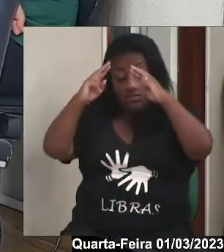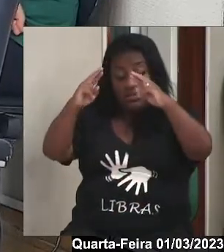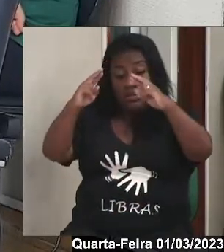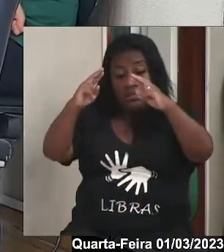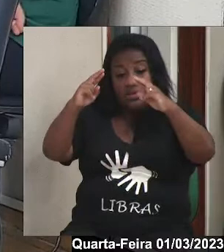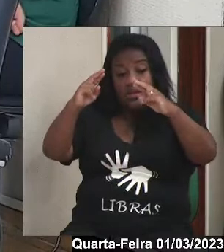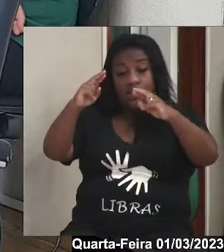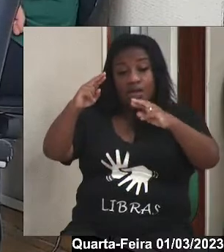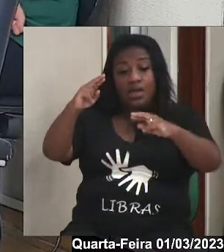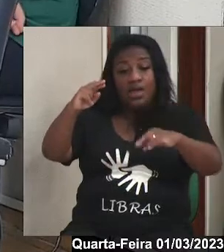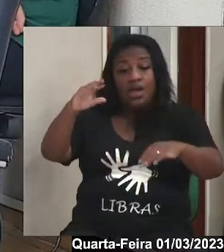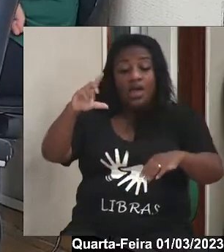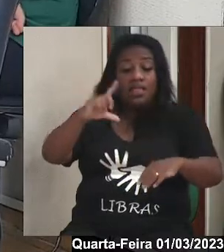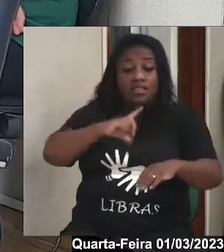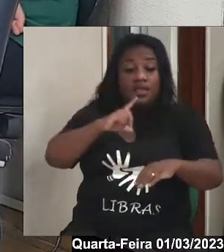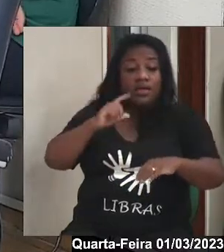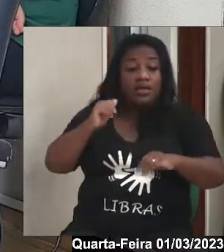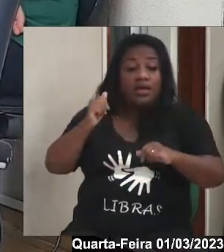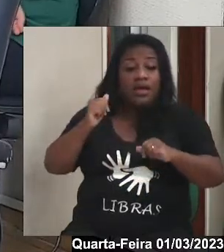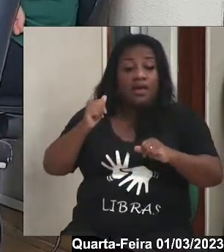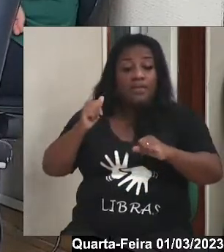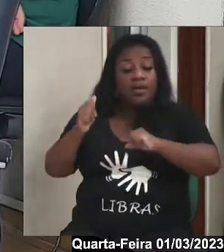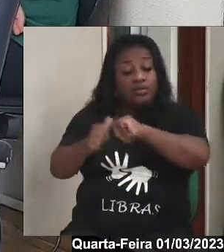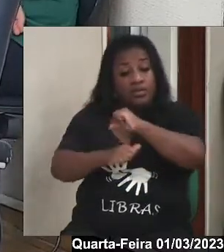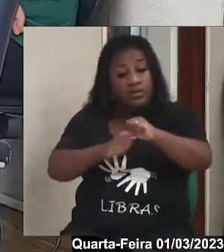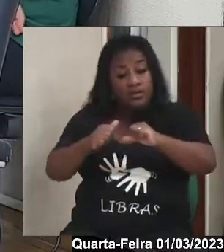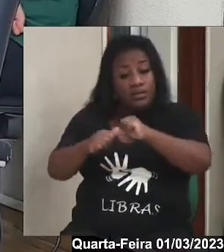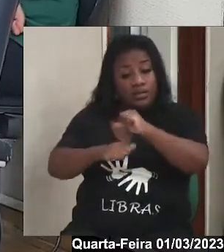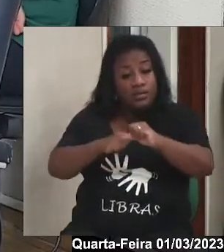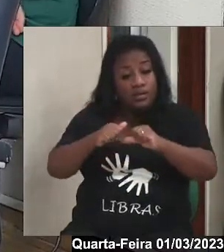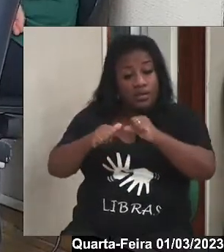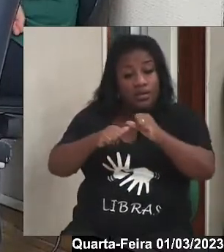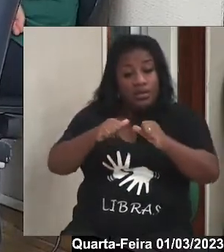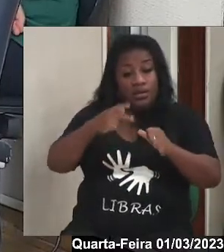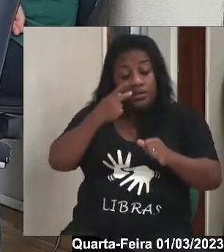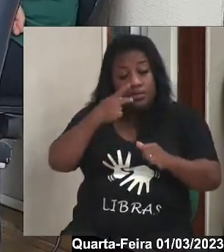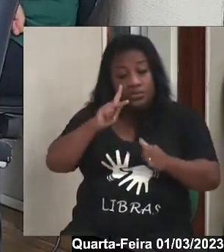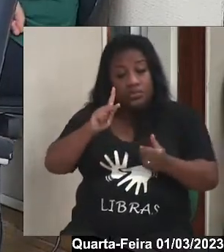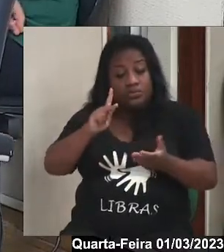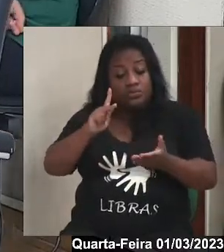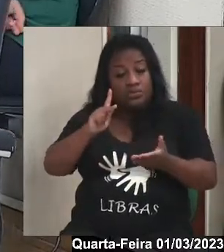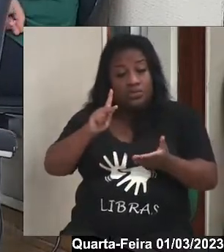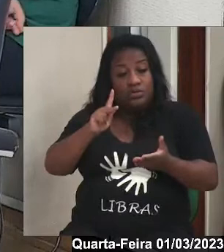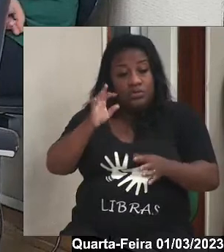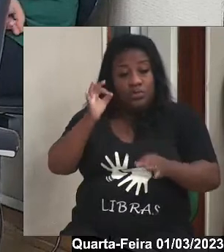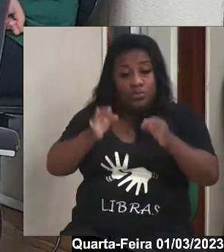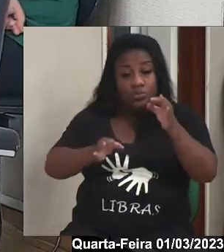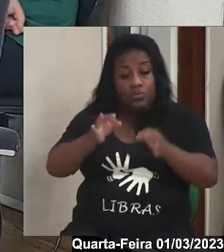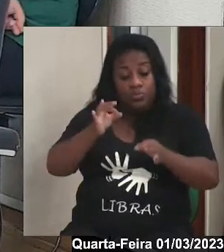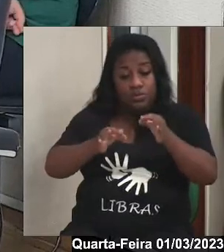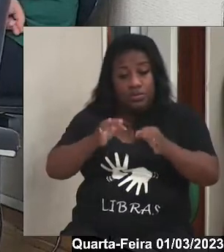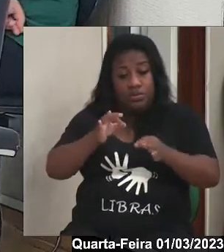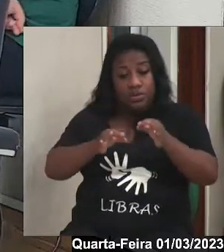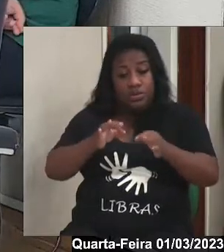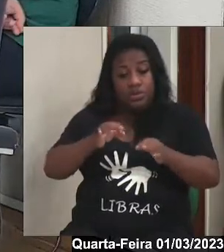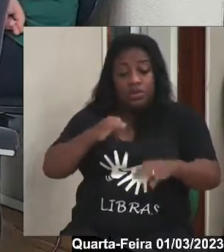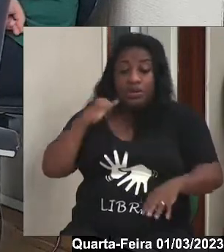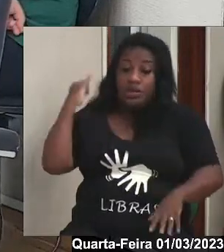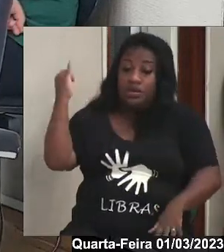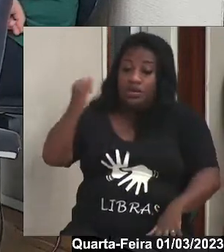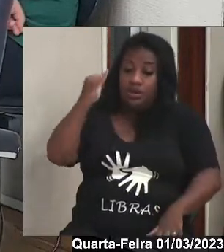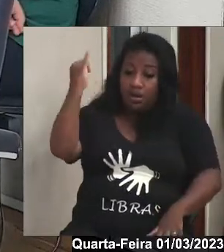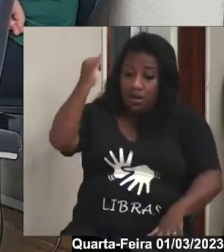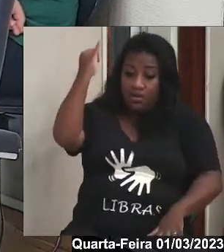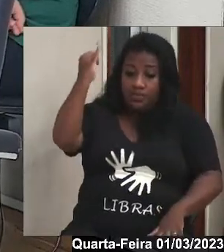na cidade. Até a pauta animal o senhor está roubando para tentar lavar a sua imagem antes do seu julgamento. Então, assim, é muito importante a gente